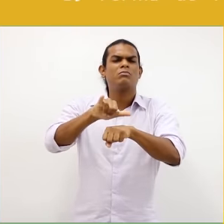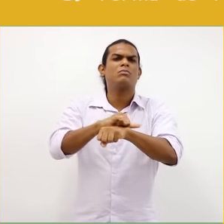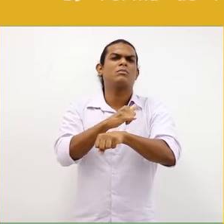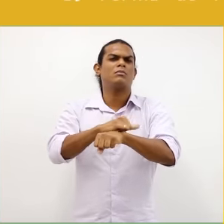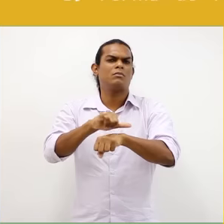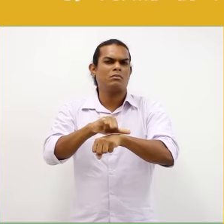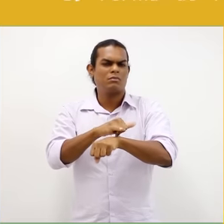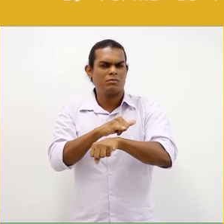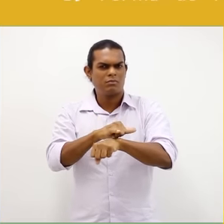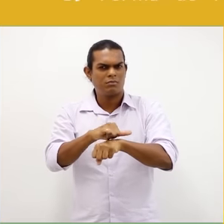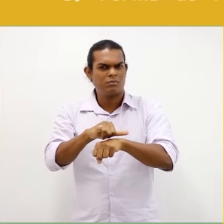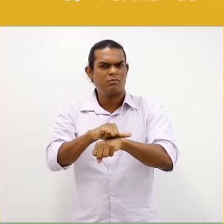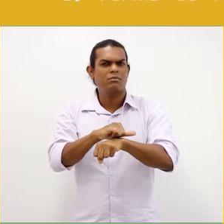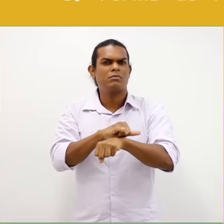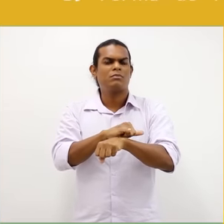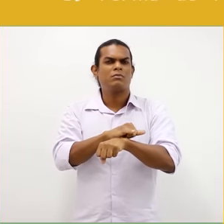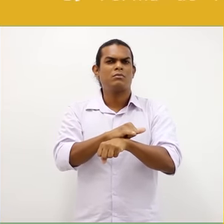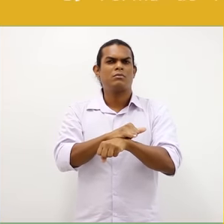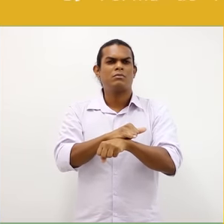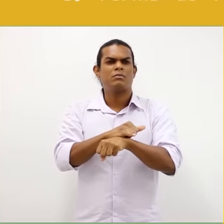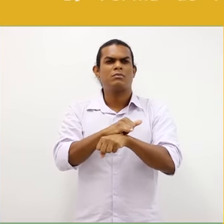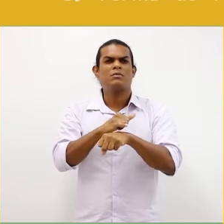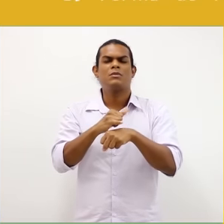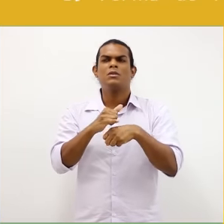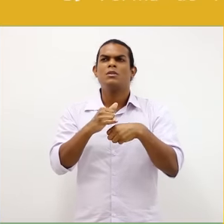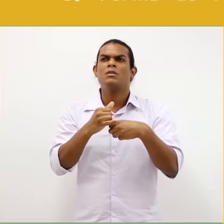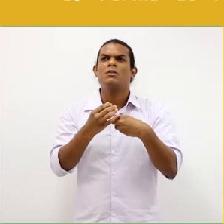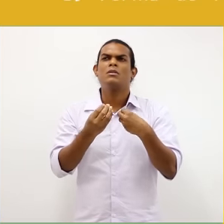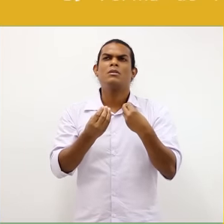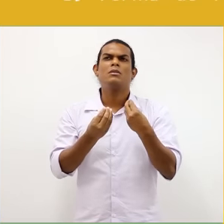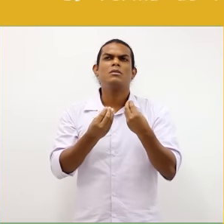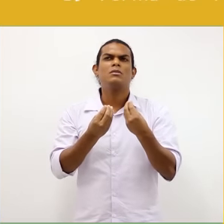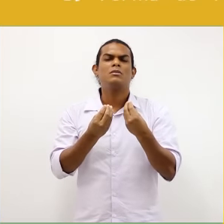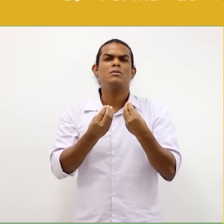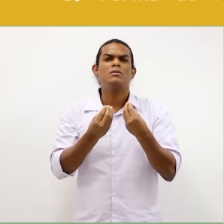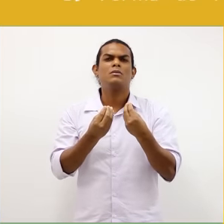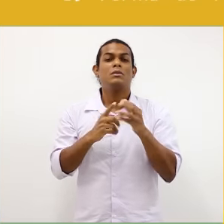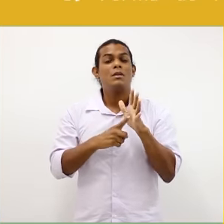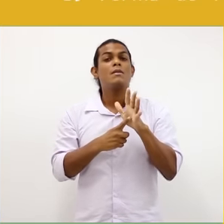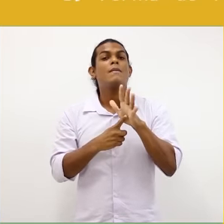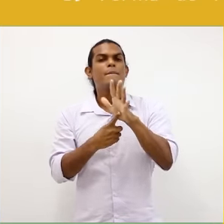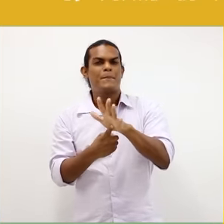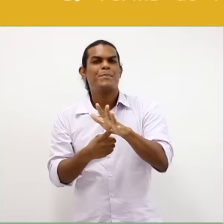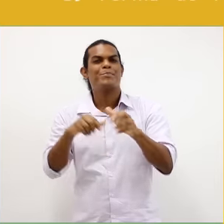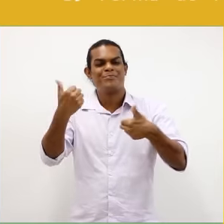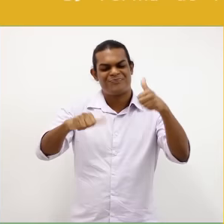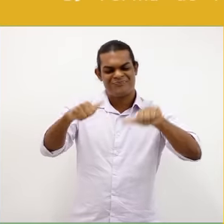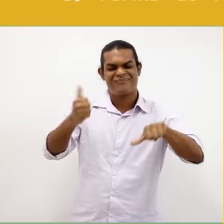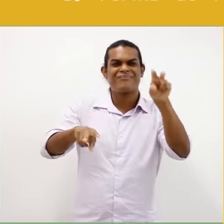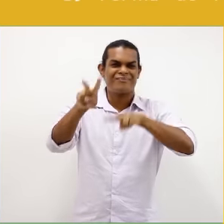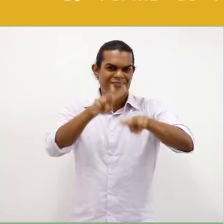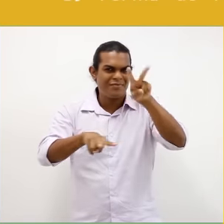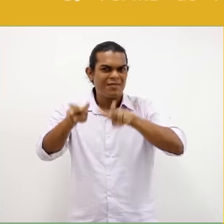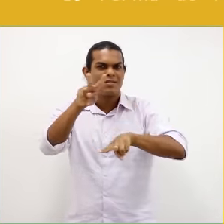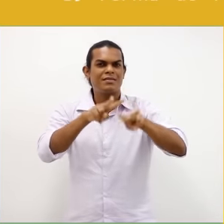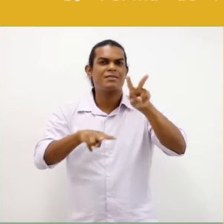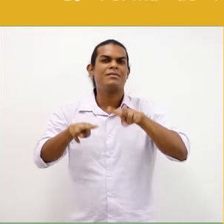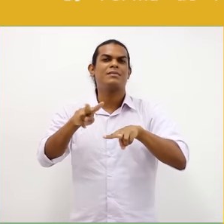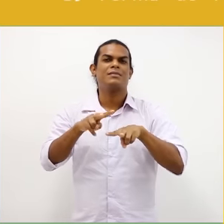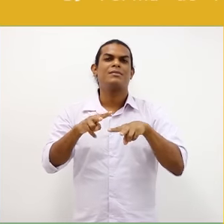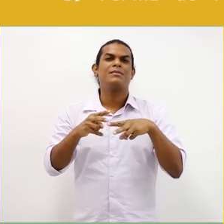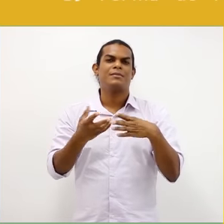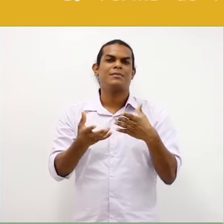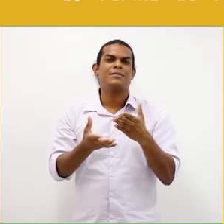ação, uma forma de registro de manutenção e divulgação de dados e, principalmente, a periodicidade e forma